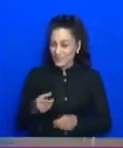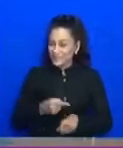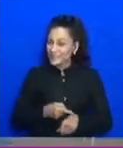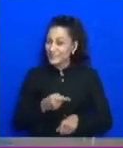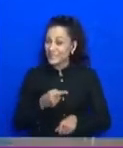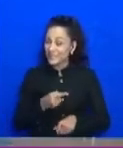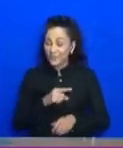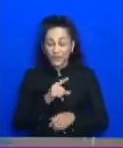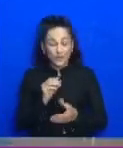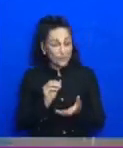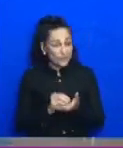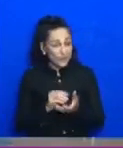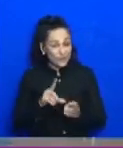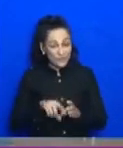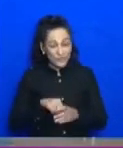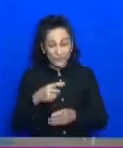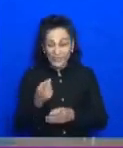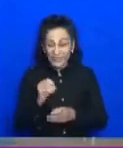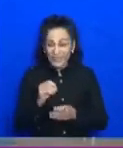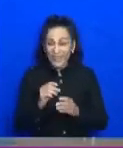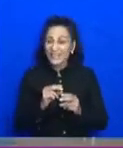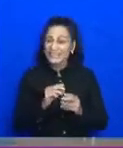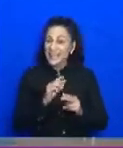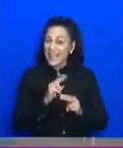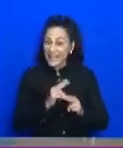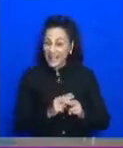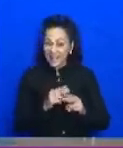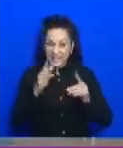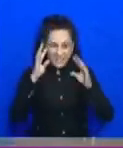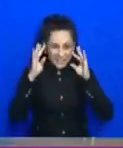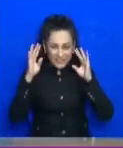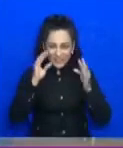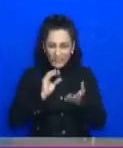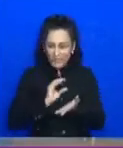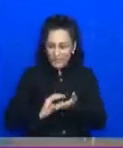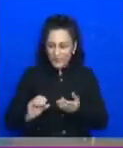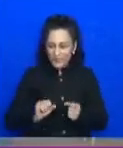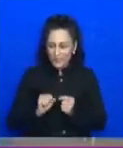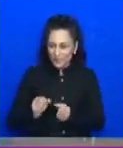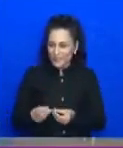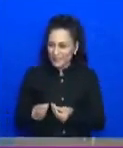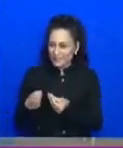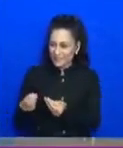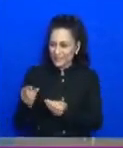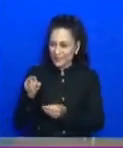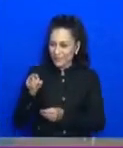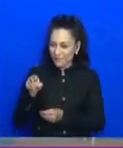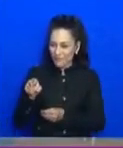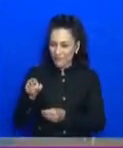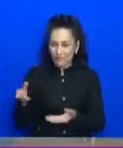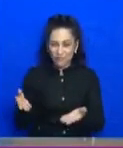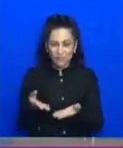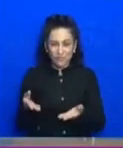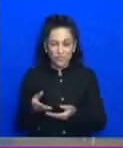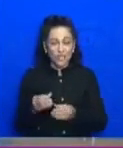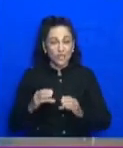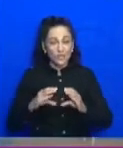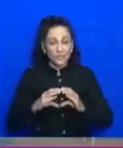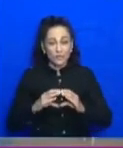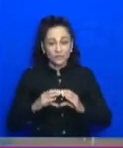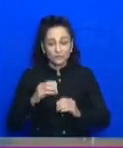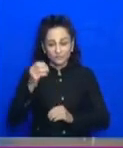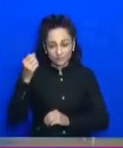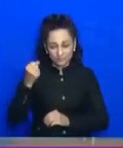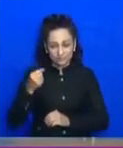agora faltam 10 números. Loterias Caixa, já pensou? Este prêmio pode sair para você hoje. Bola